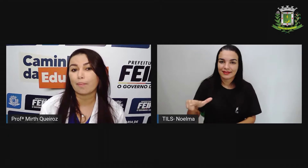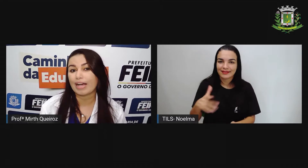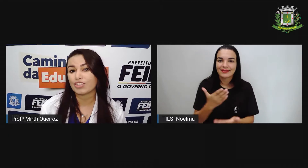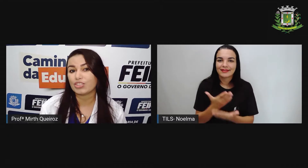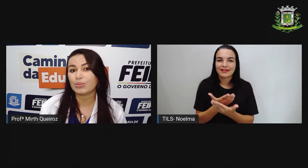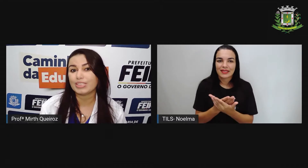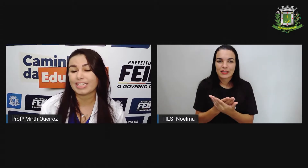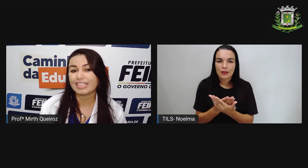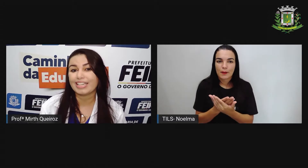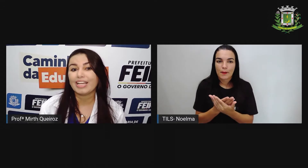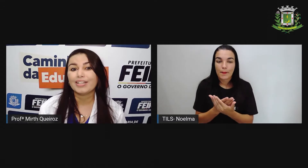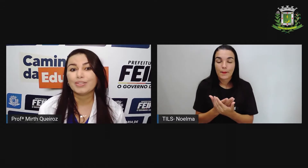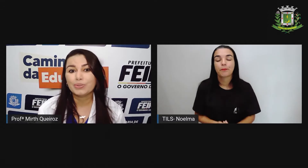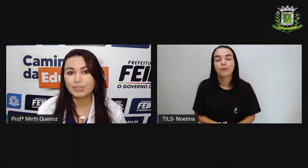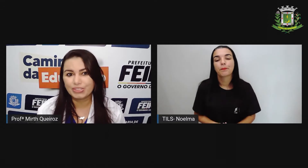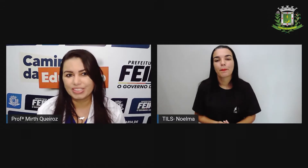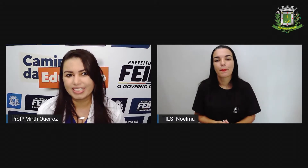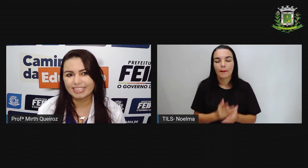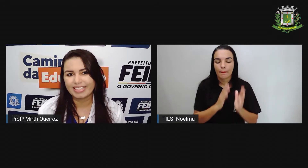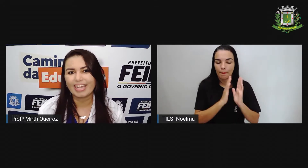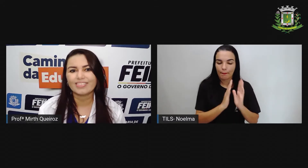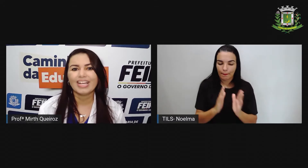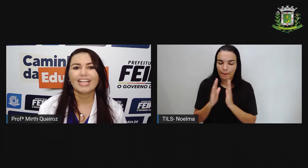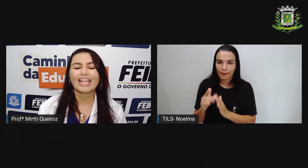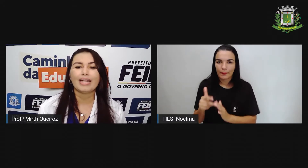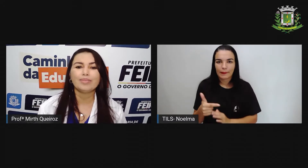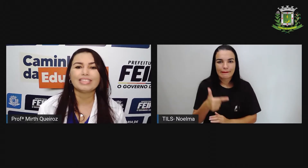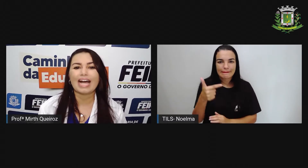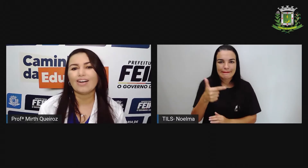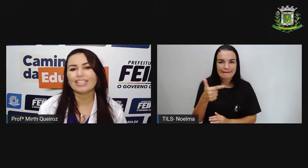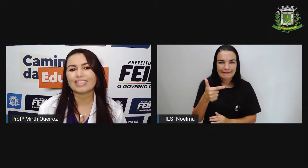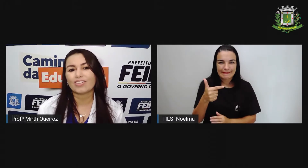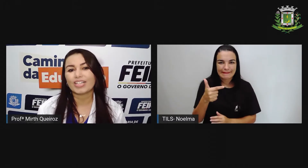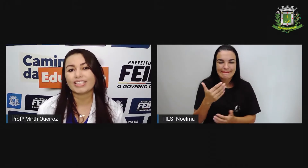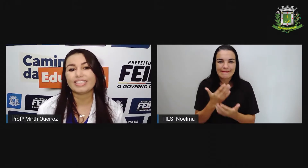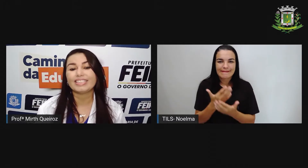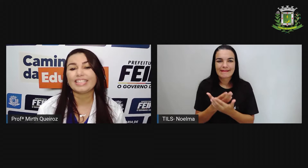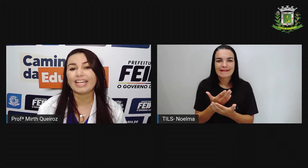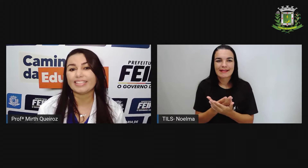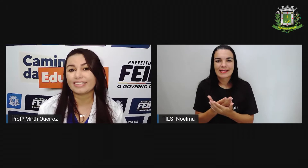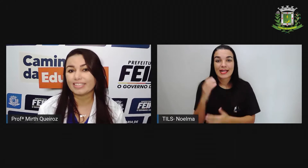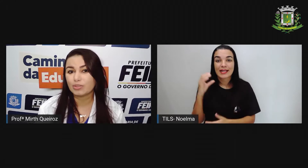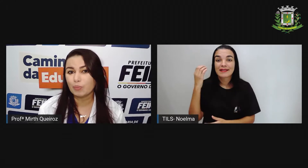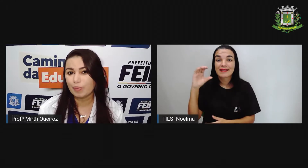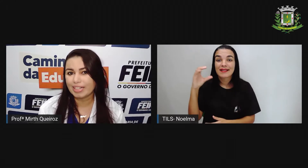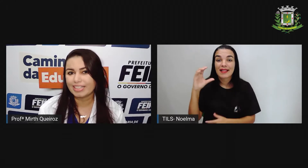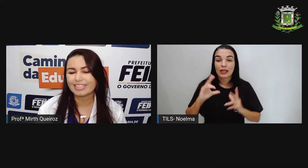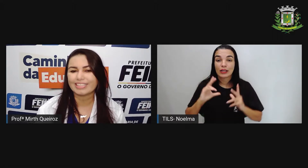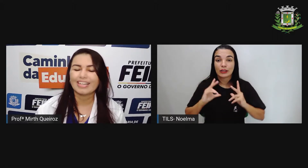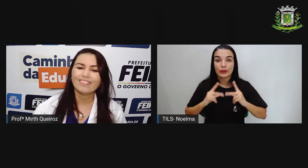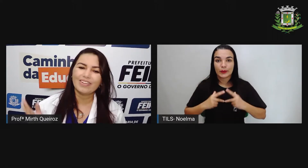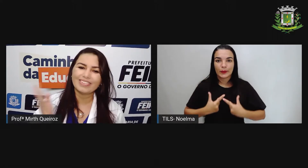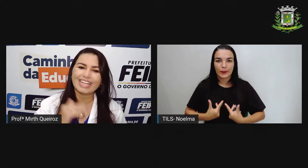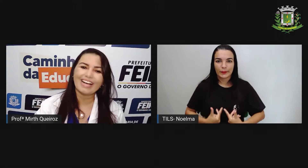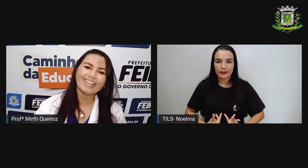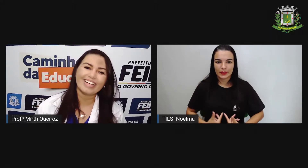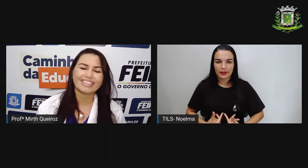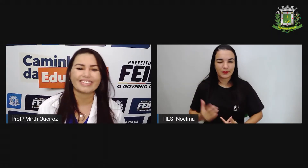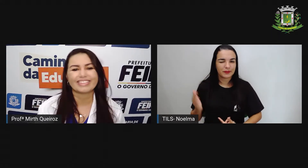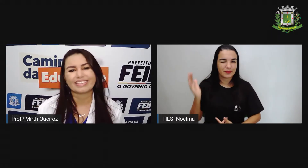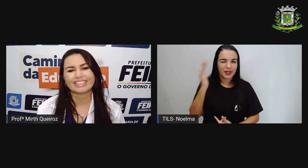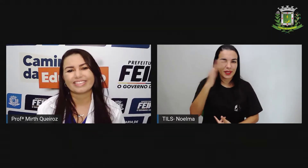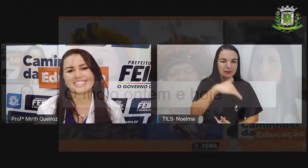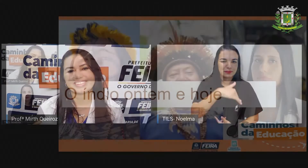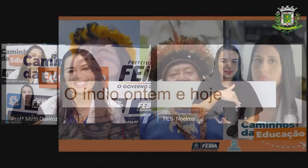nossa parte 2 aí do dia, certo? Teremos aula agora de ciências humanas. Vamos à aula?